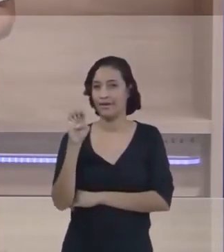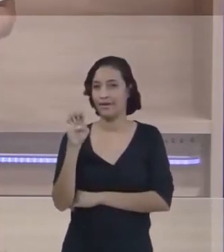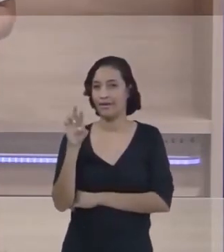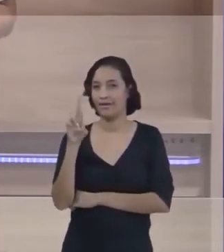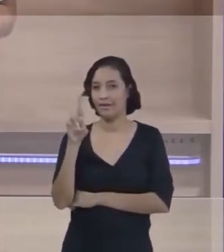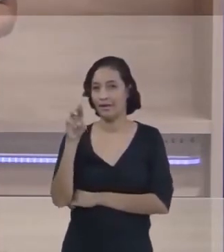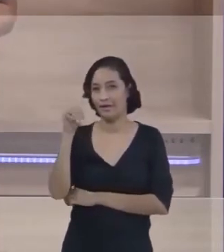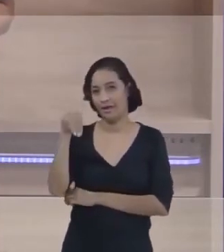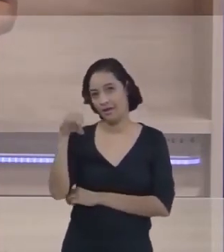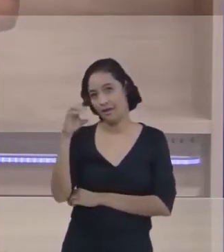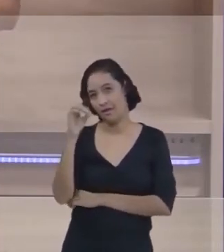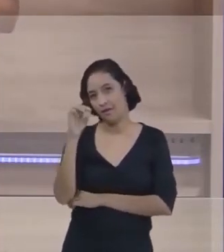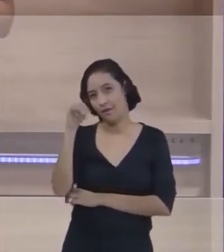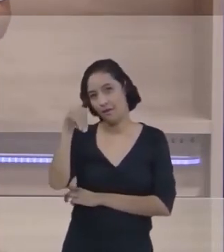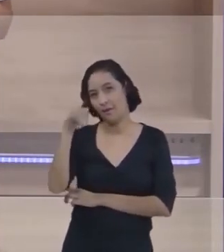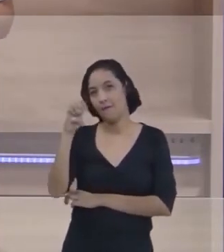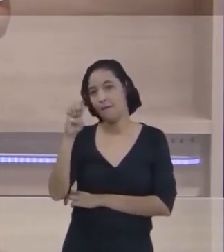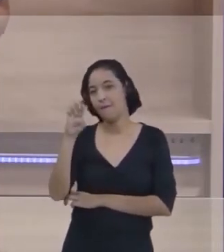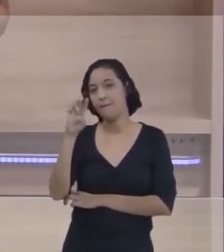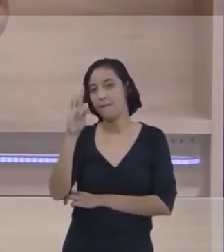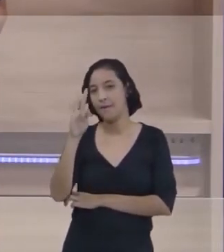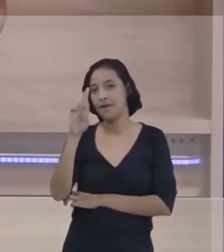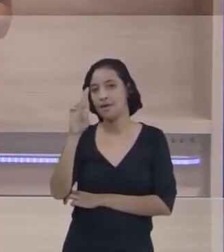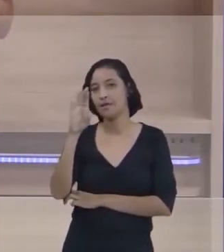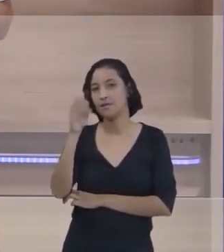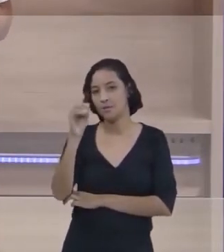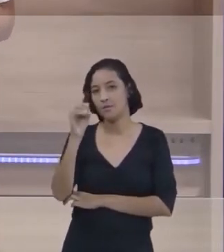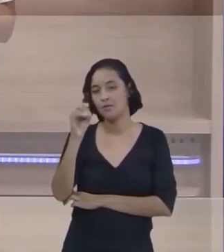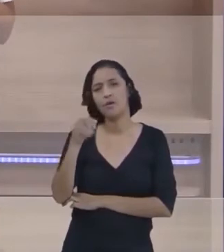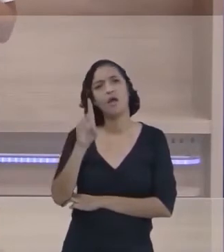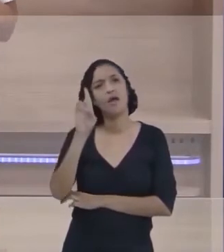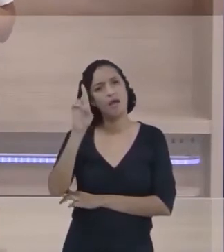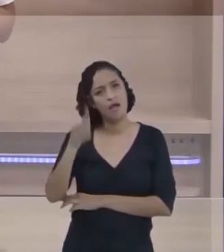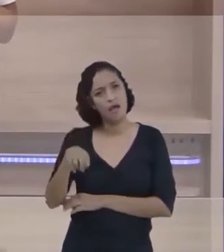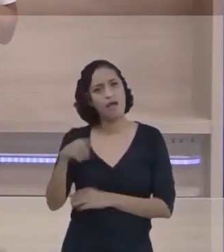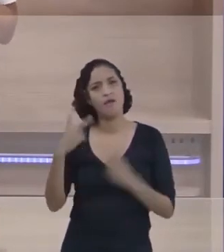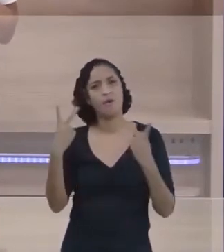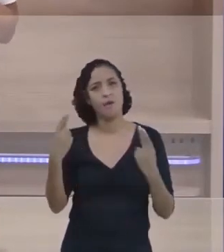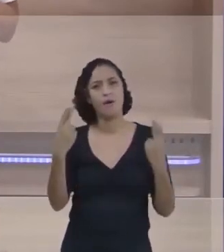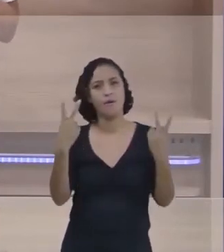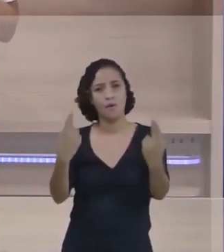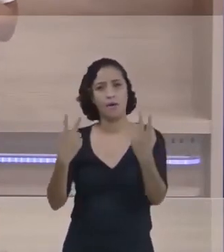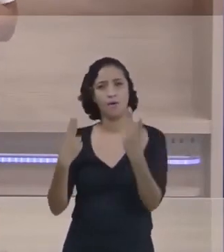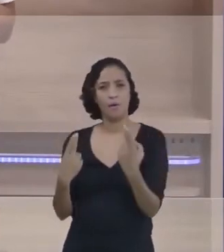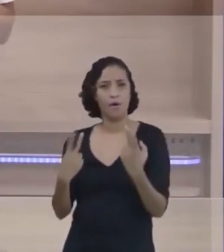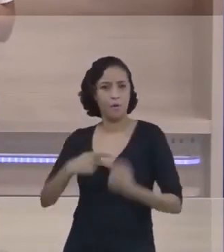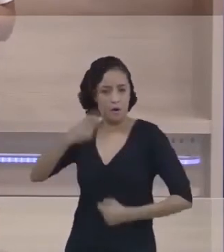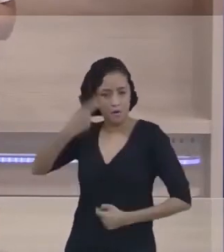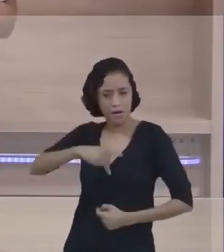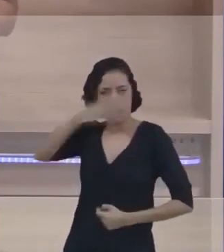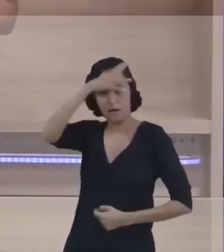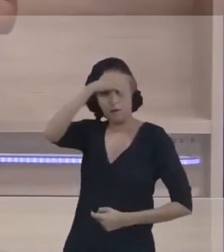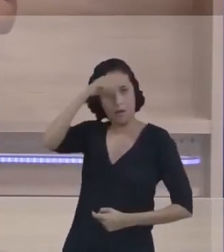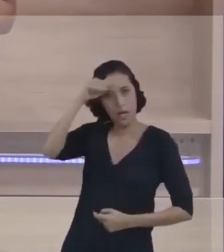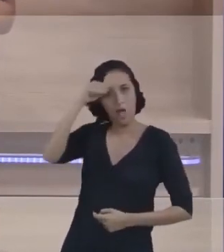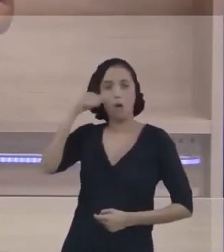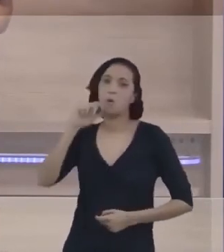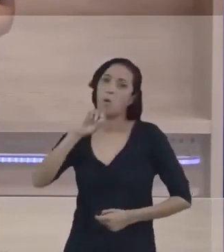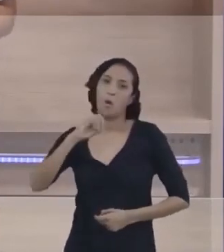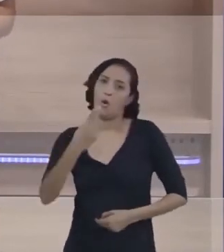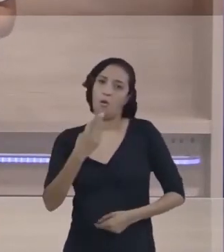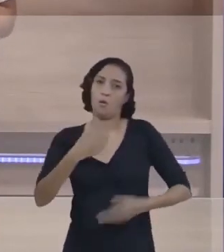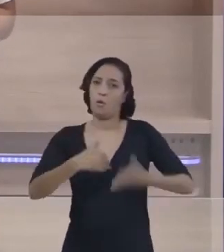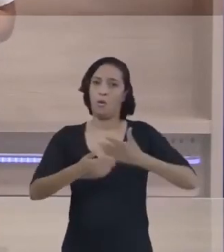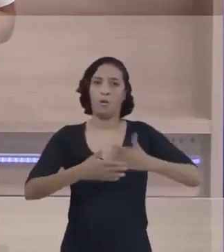medida que nós usamos aqui em Manaus, é usado em qualquer lugar. Então, por isso que são medidas convencionais,